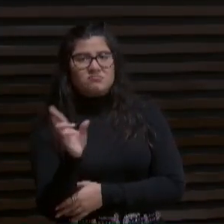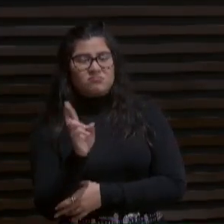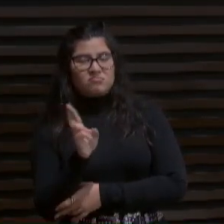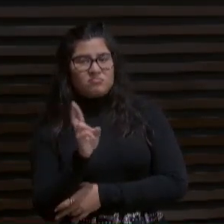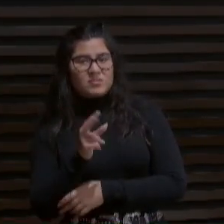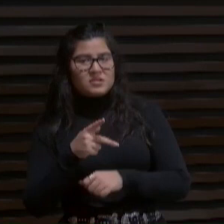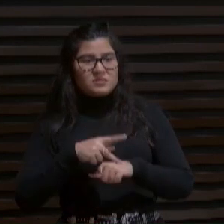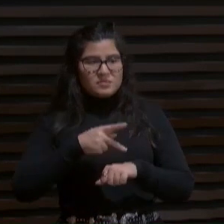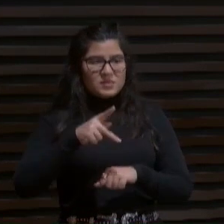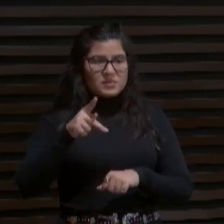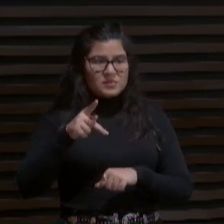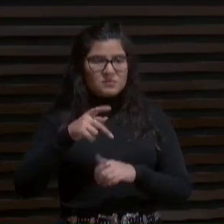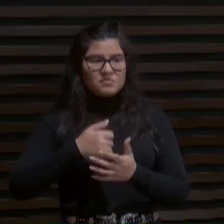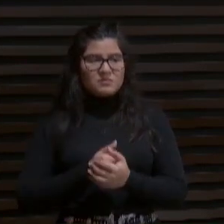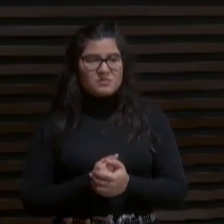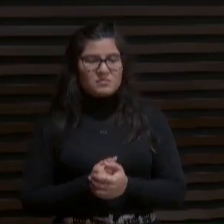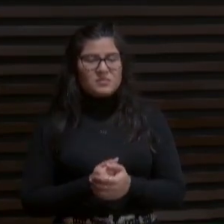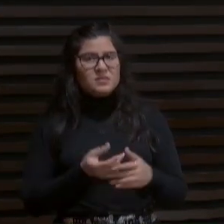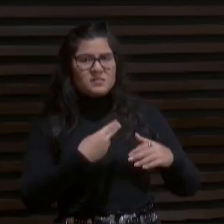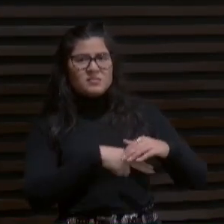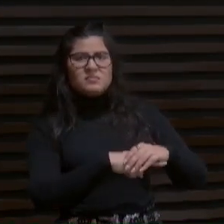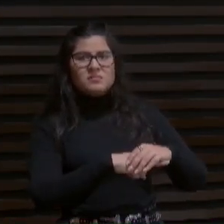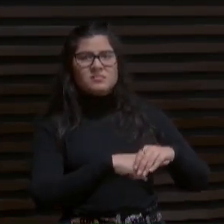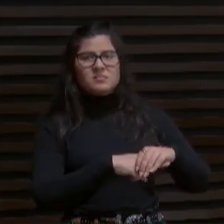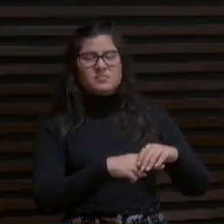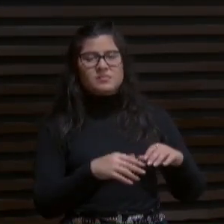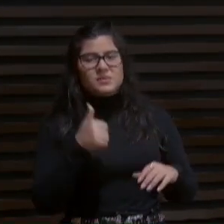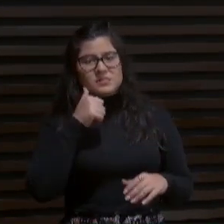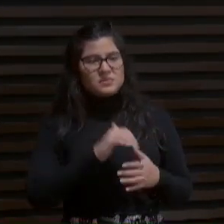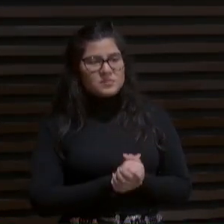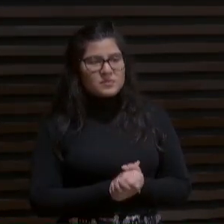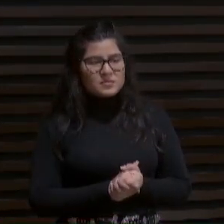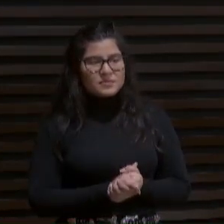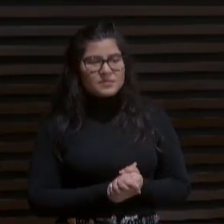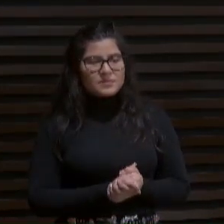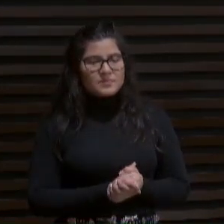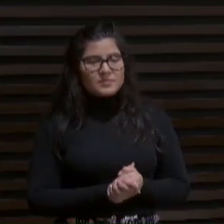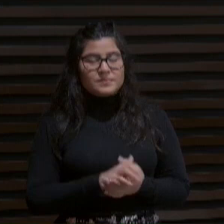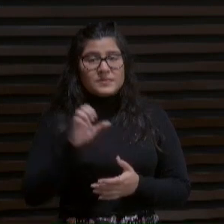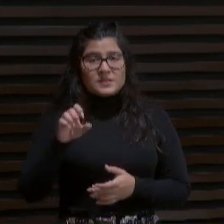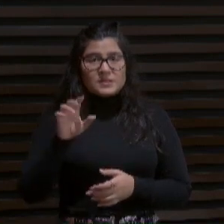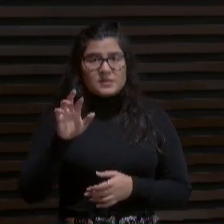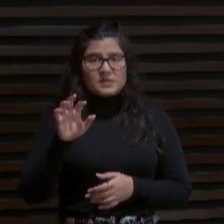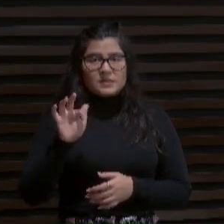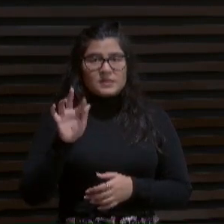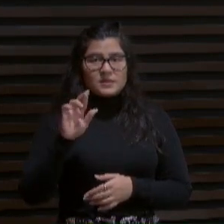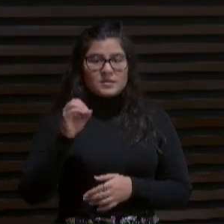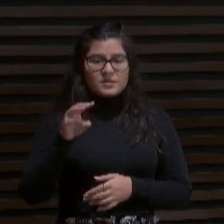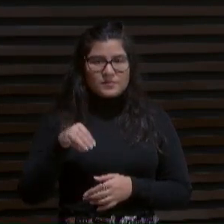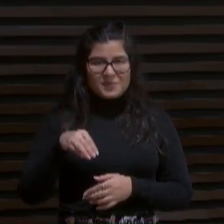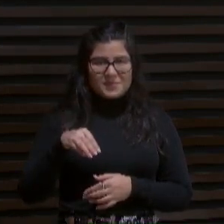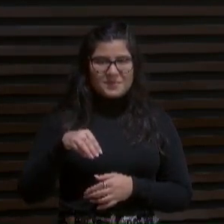entre mim e você? Sepulte ali a sua falecida. Irmãos, Efron,